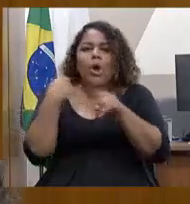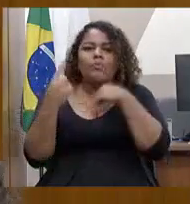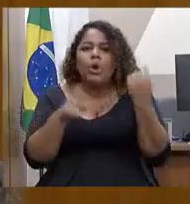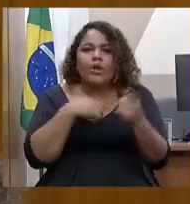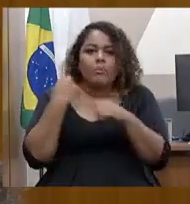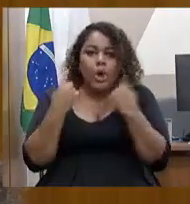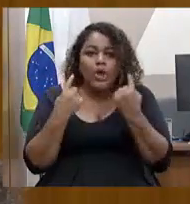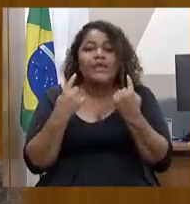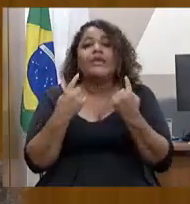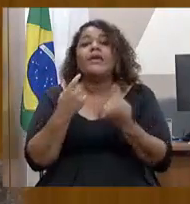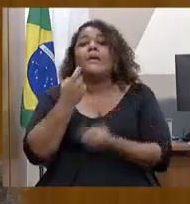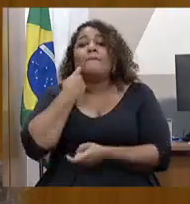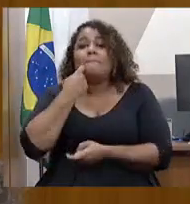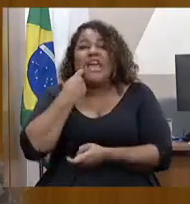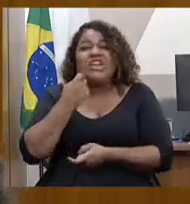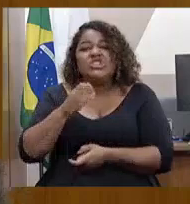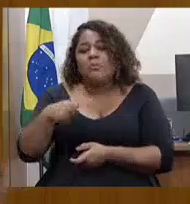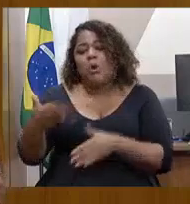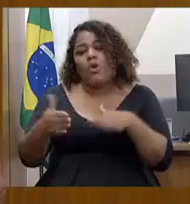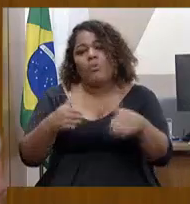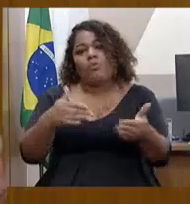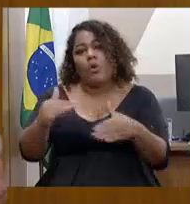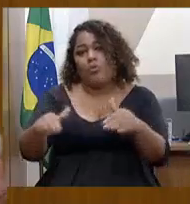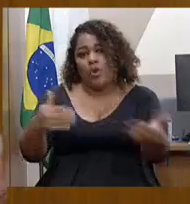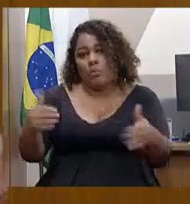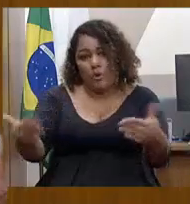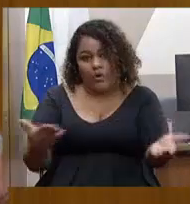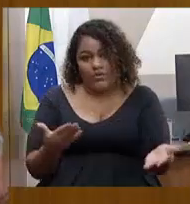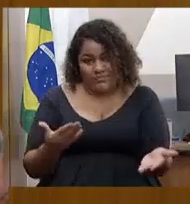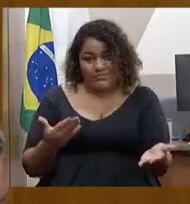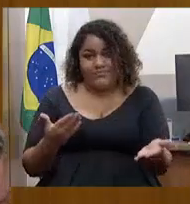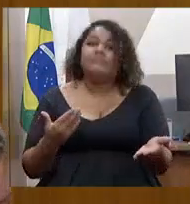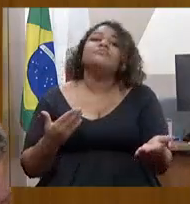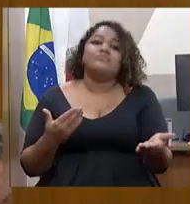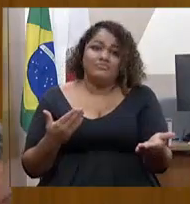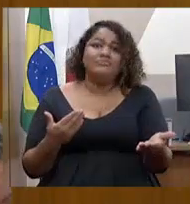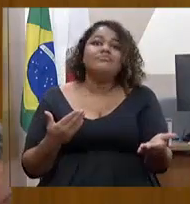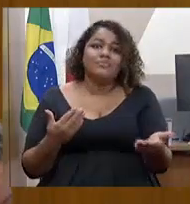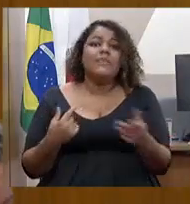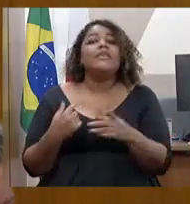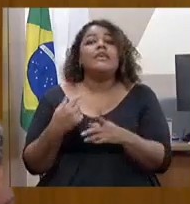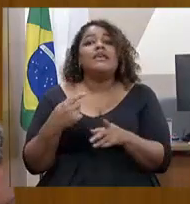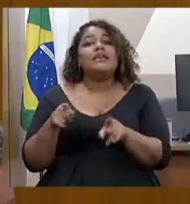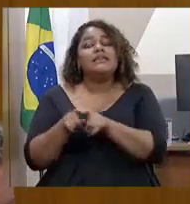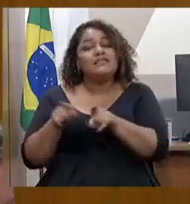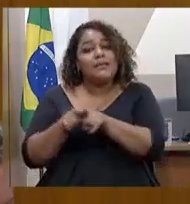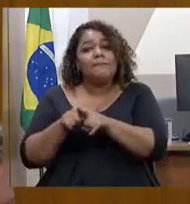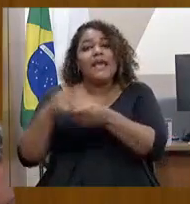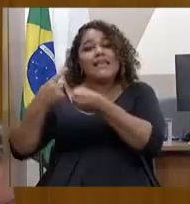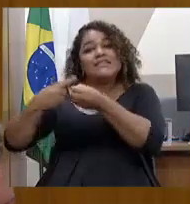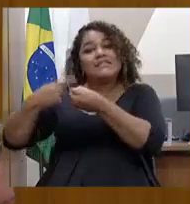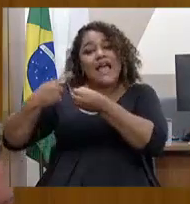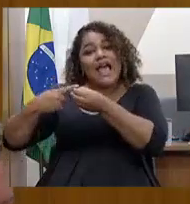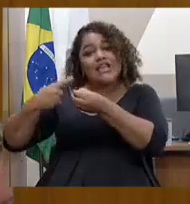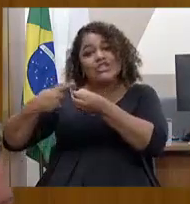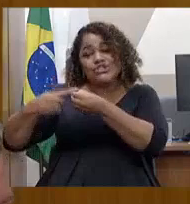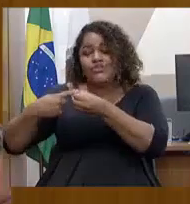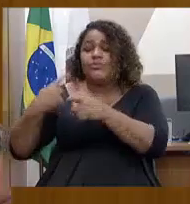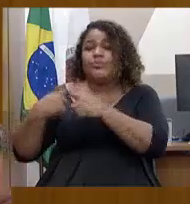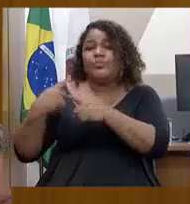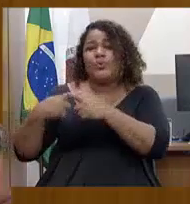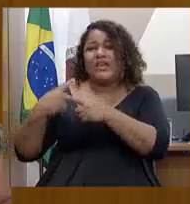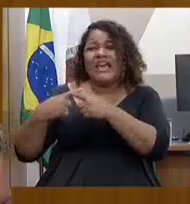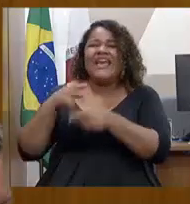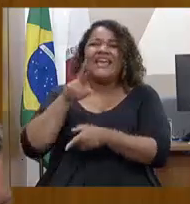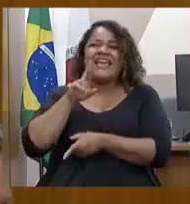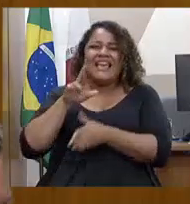peixes dos rios e os e o gado que bebem água e no caso as cidades para feliz também que foi abastecido pelo Rio São João que